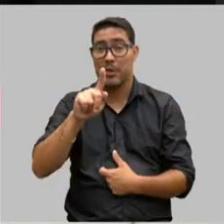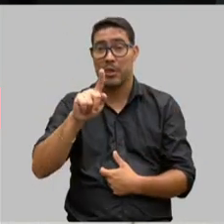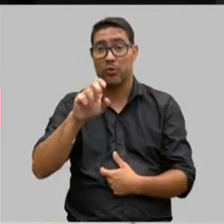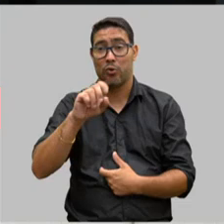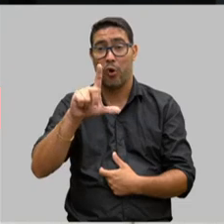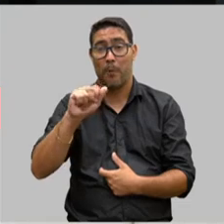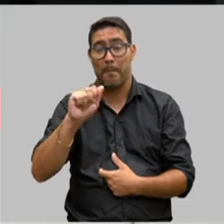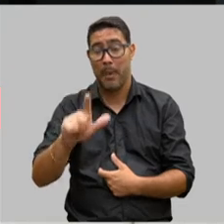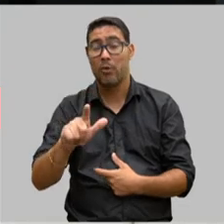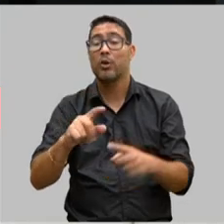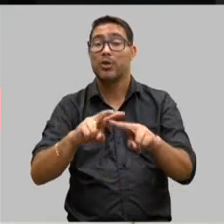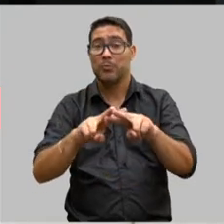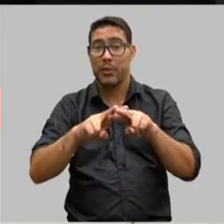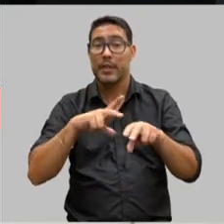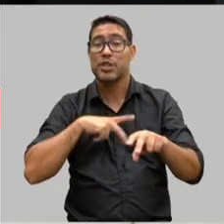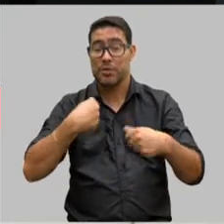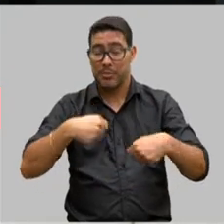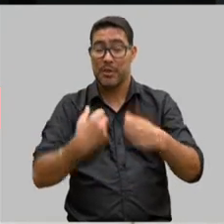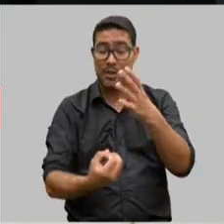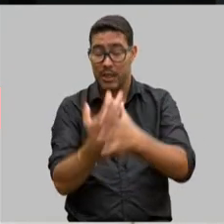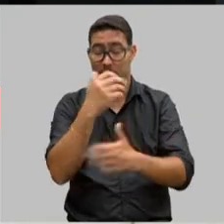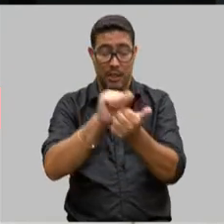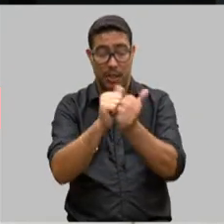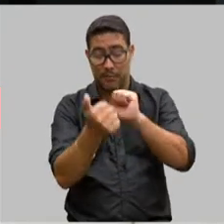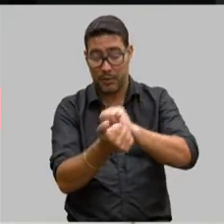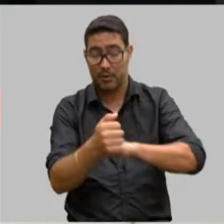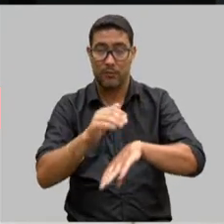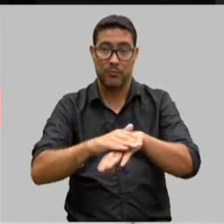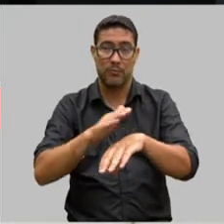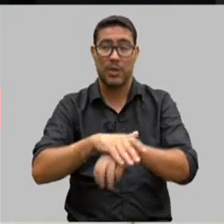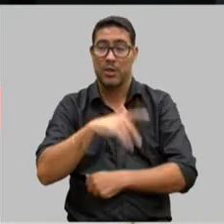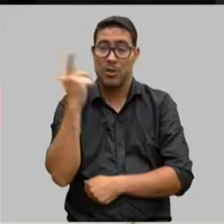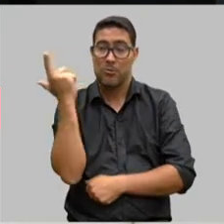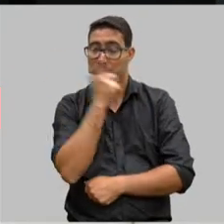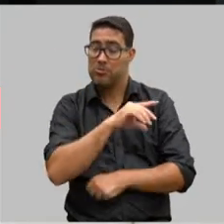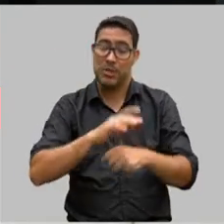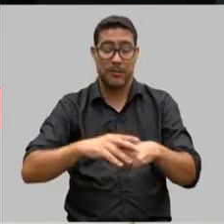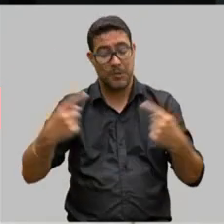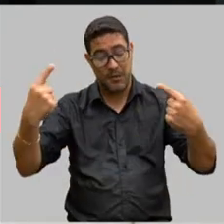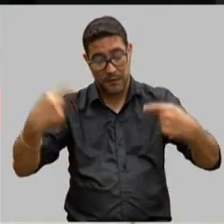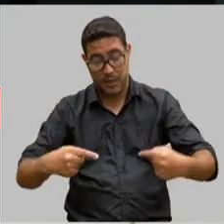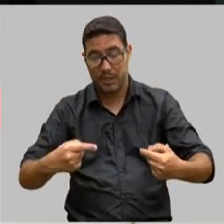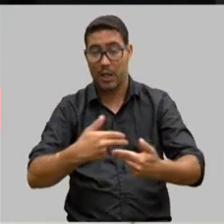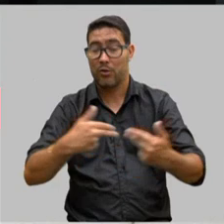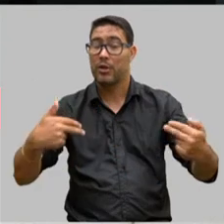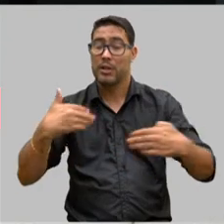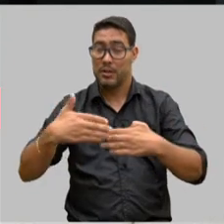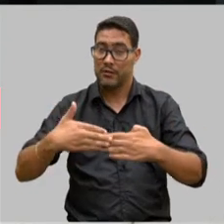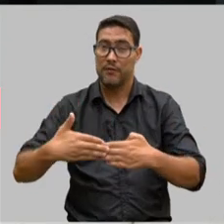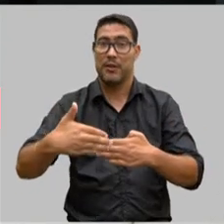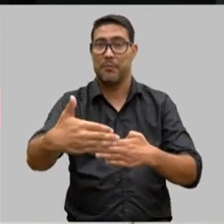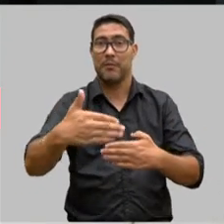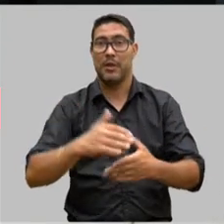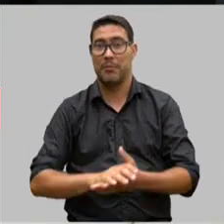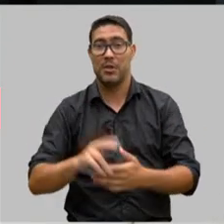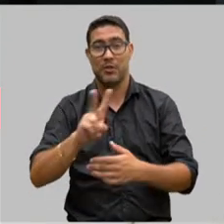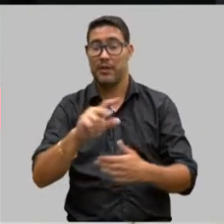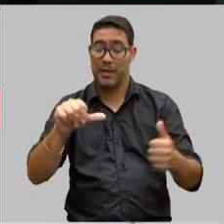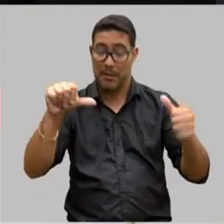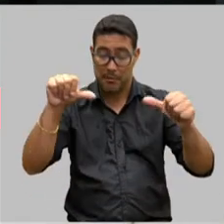e adaptação para poder enfrentar o que vem pela frente, que vai ser pior do que a gente já está enfrentando